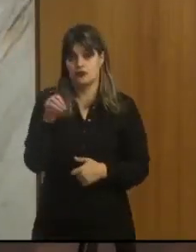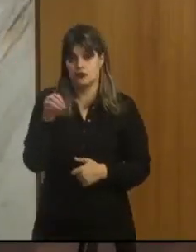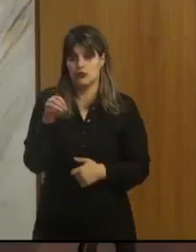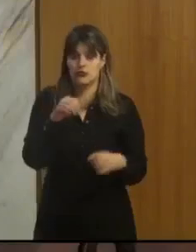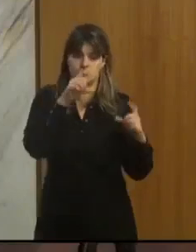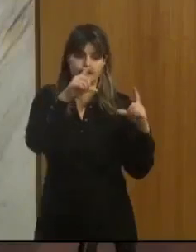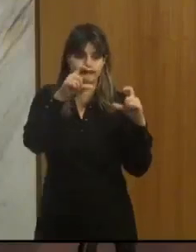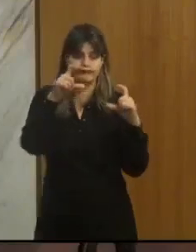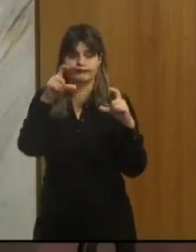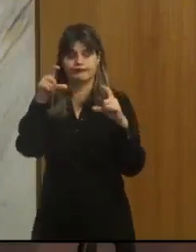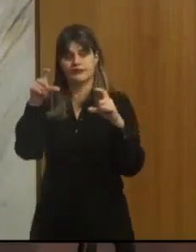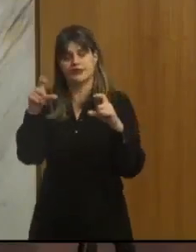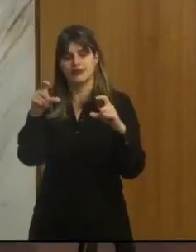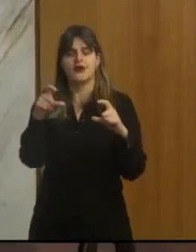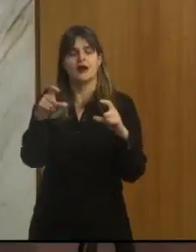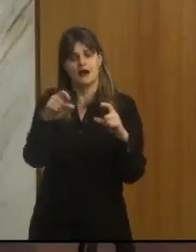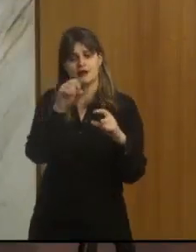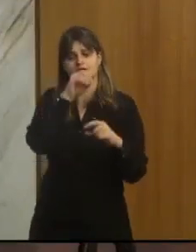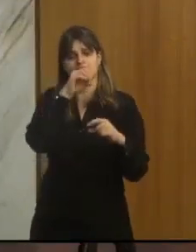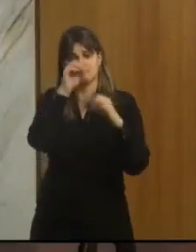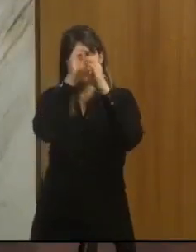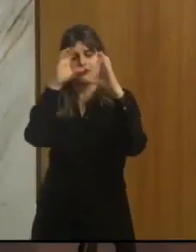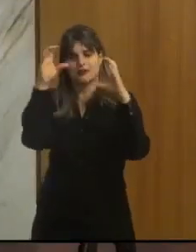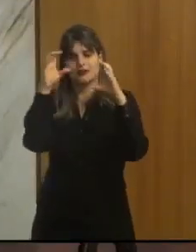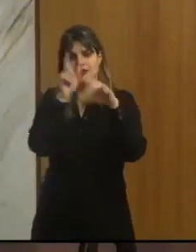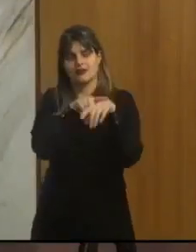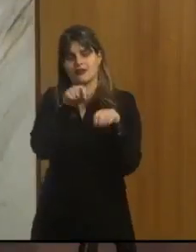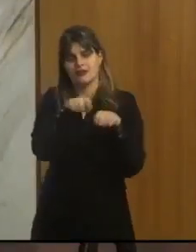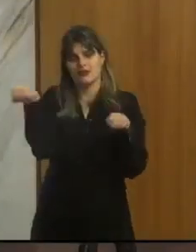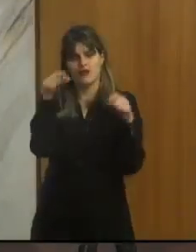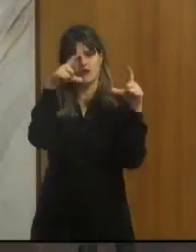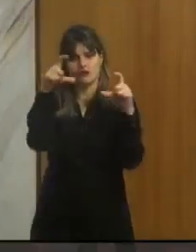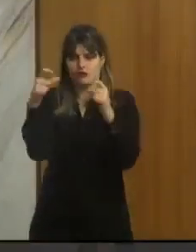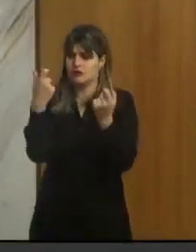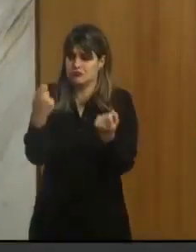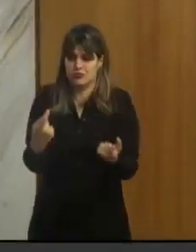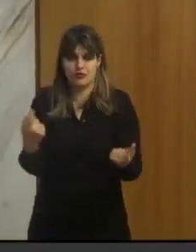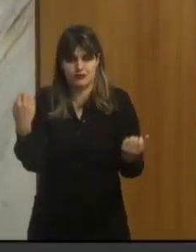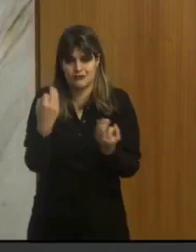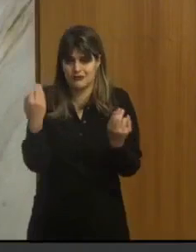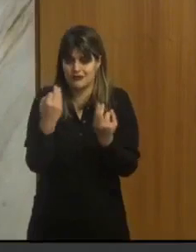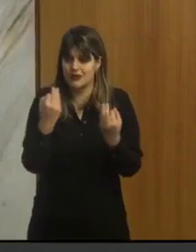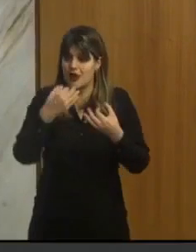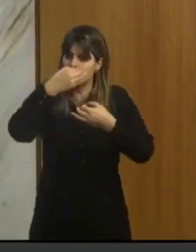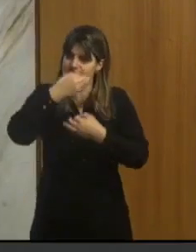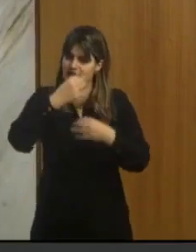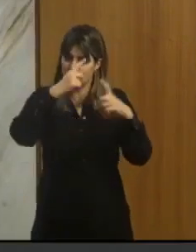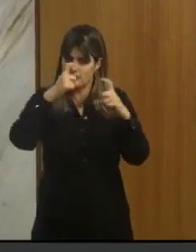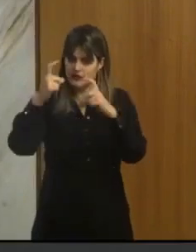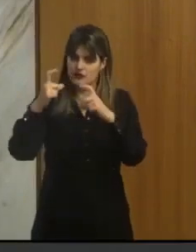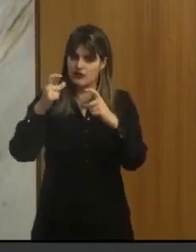dar conta e concluí que nessa altura tirámos poucas fotografias. pelo menos oficialmente, não quer dizer